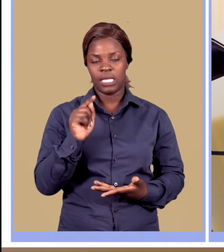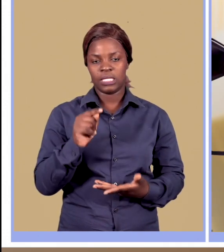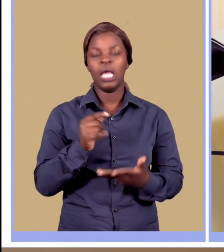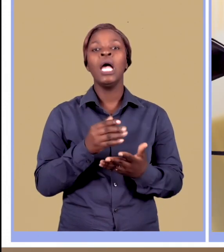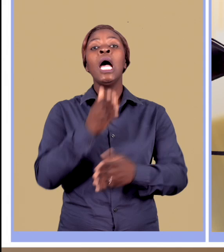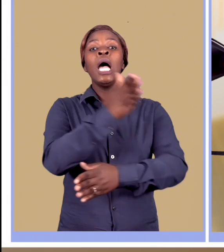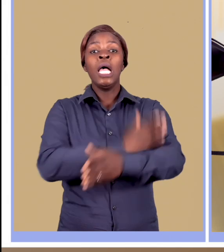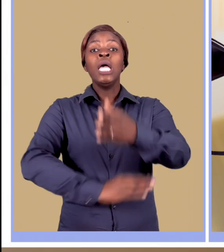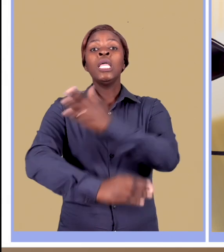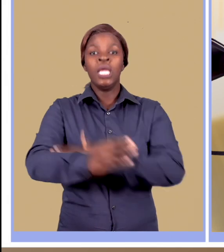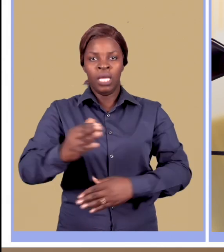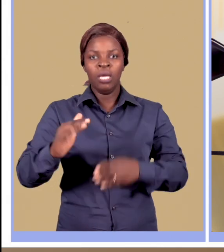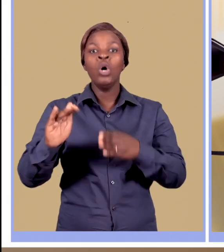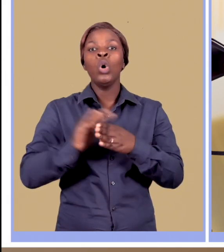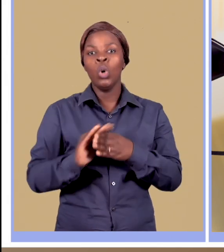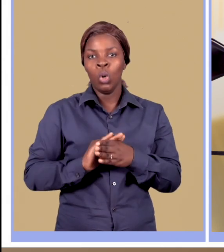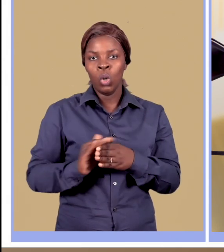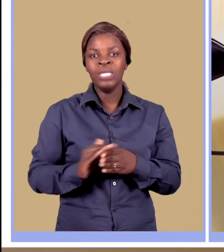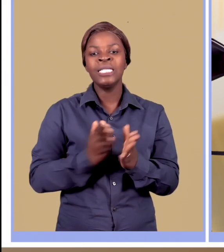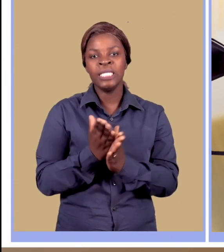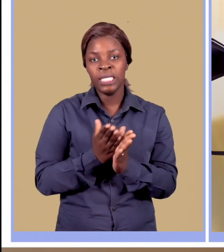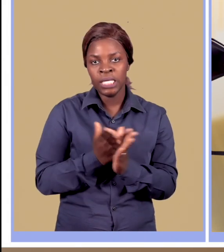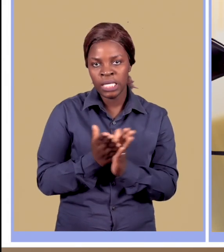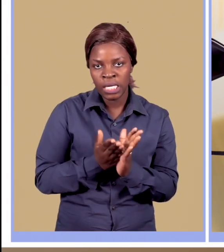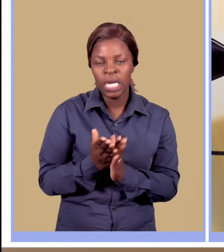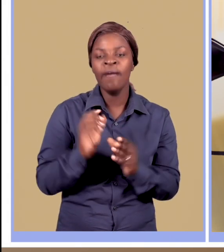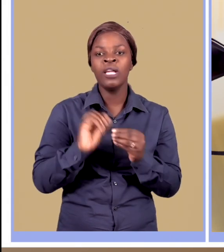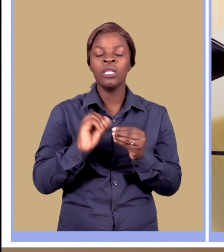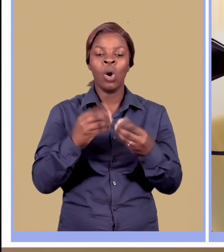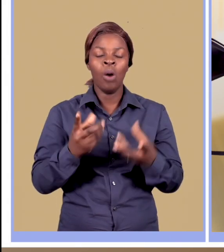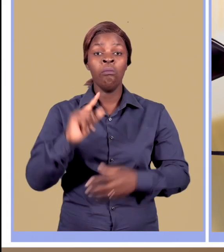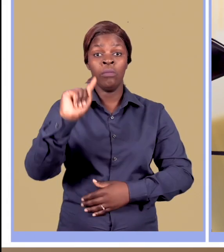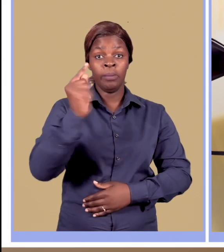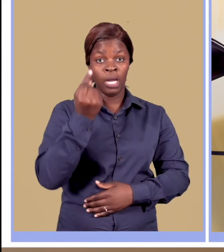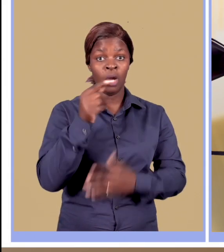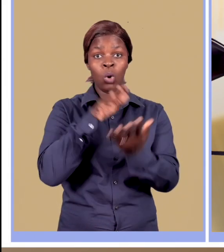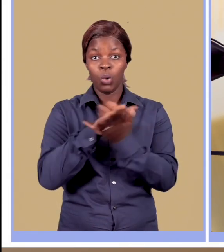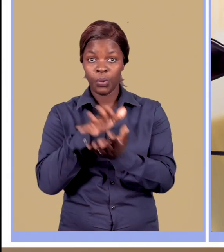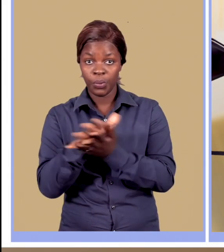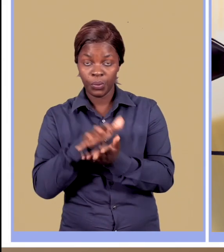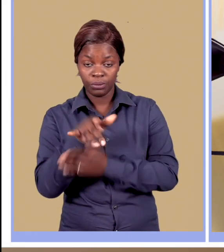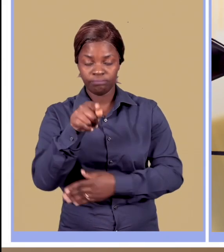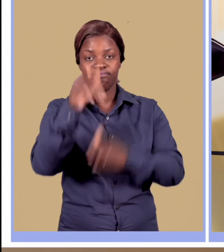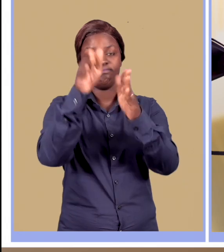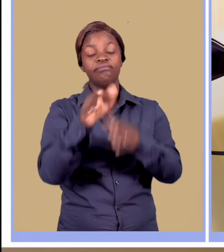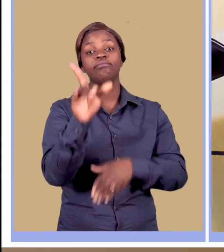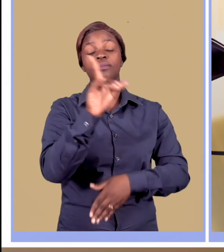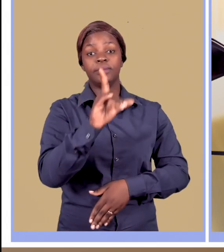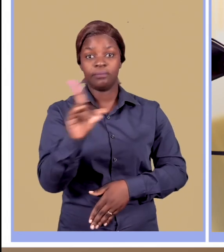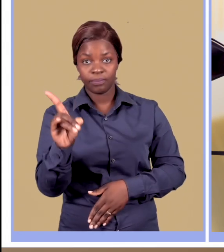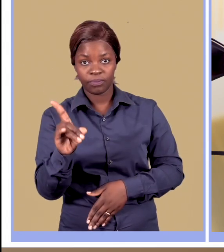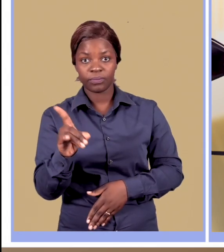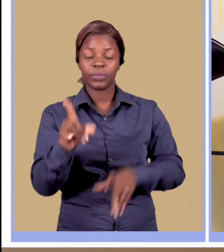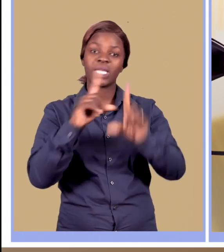uma estratégia que a ADEMO está a utilizar na sensibilização primeiro do próprio beneficiário, que é a própria pessoa com